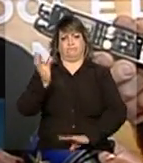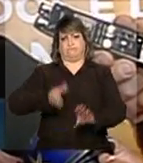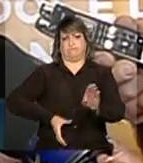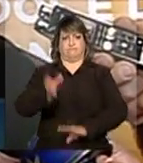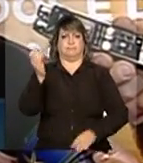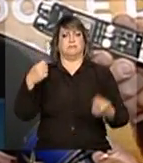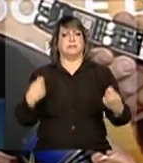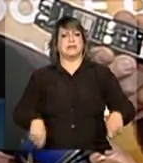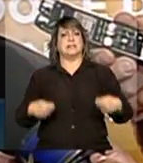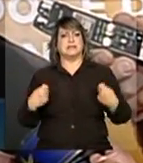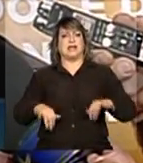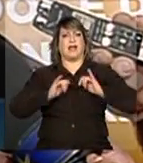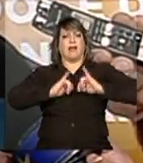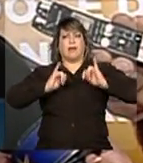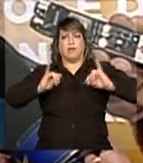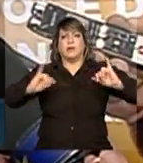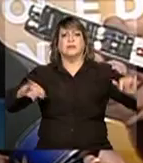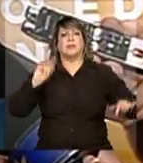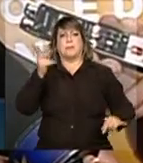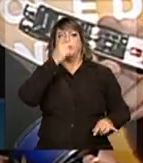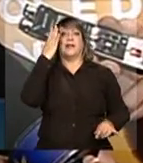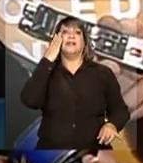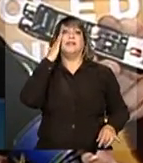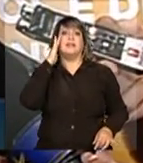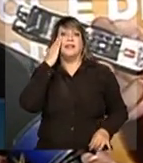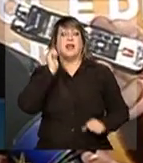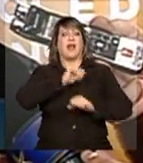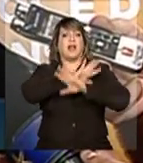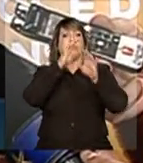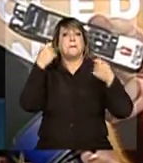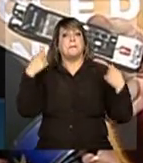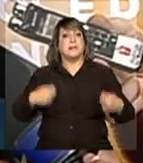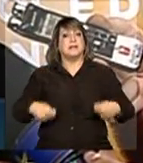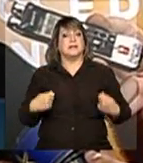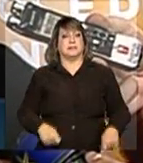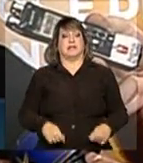perpassa inclusive o trâmite